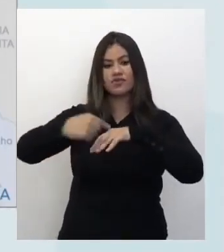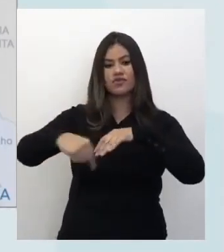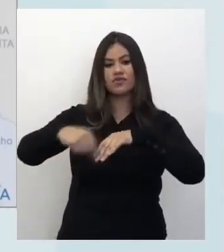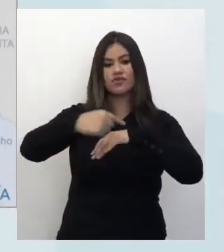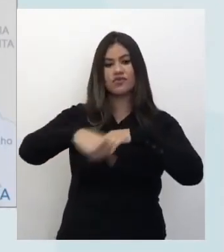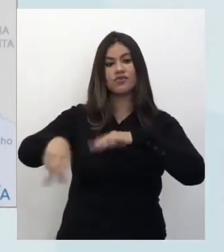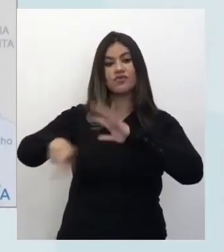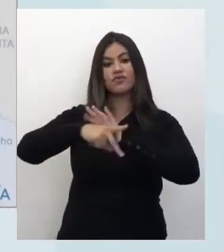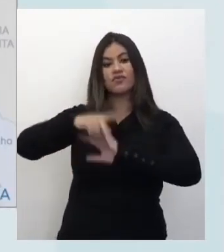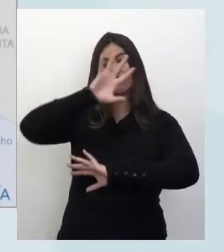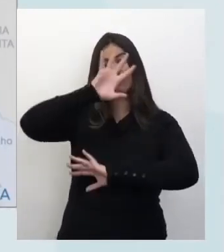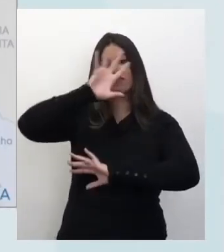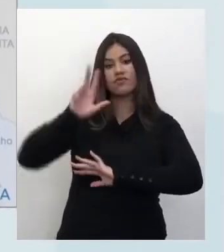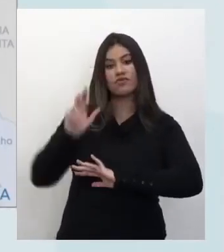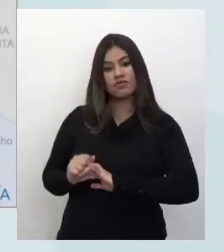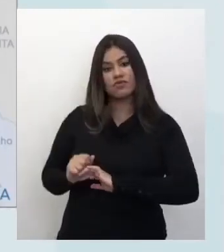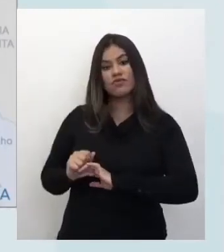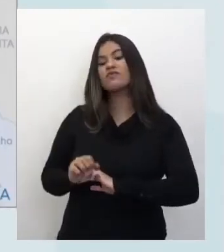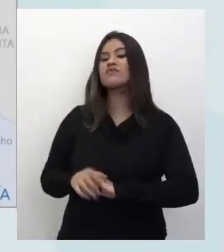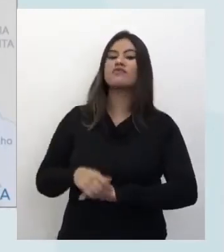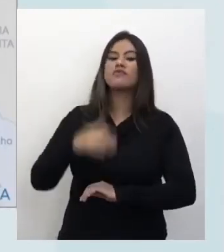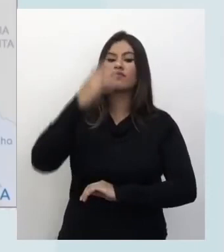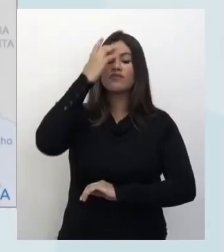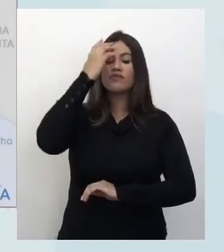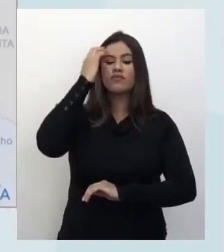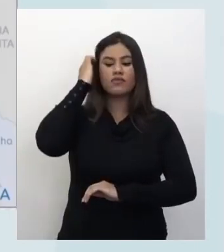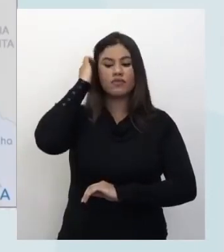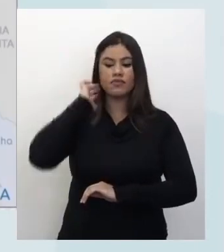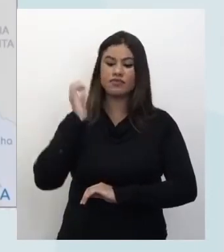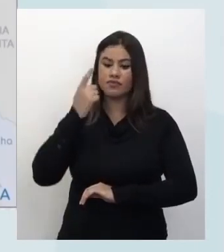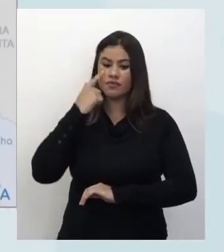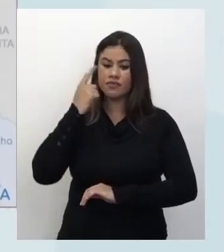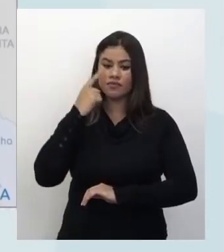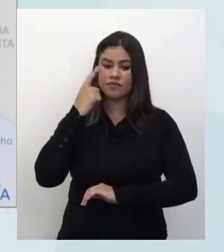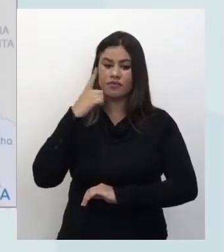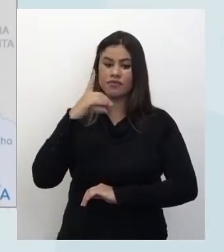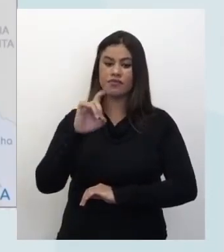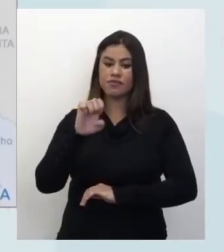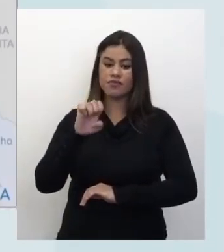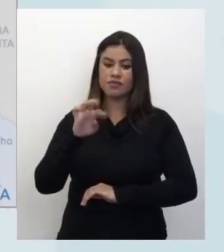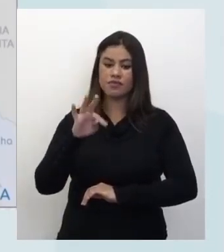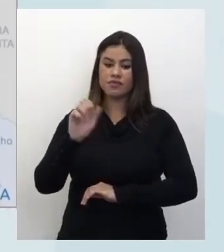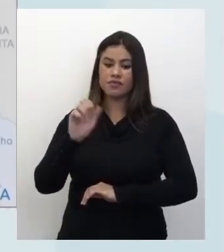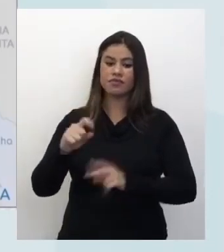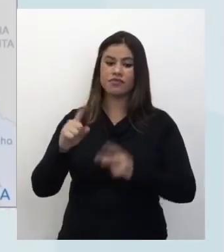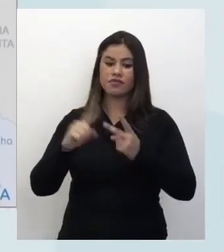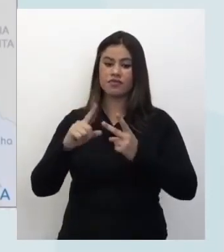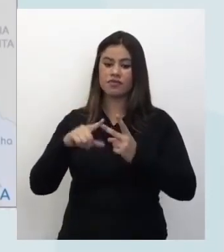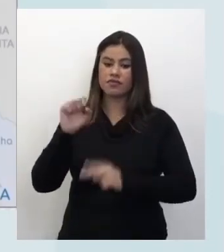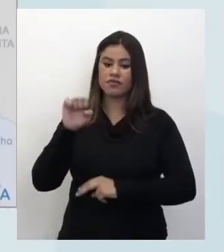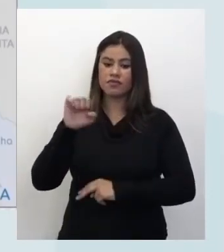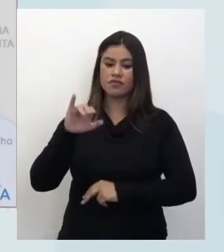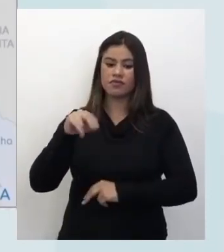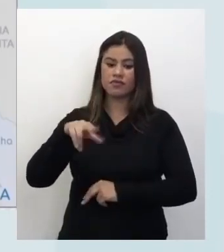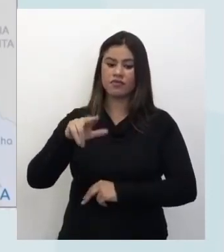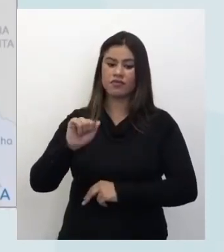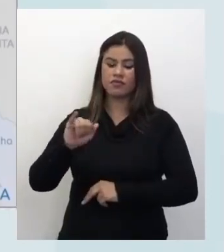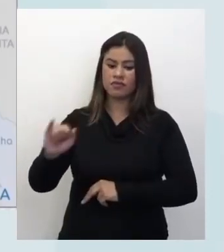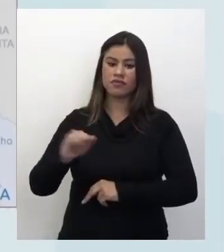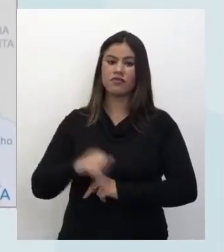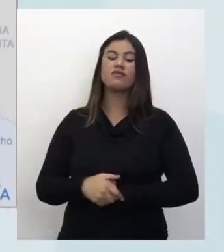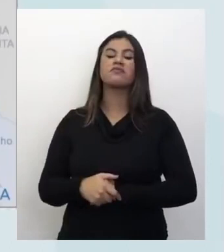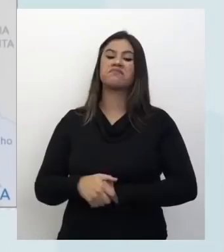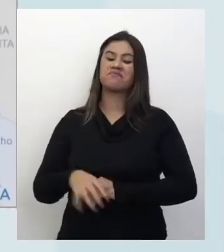africano. Então, a gente consegue observar ali o delta, né, a península do Sinai. Então, é uma atividade